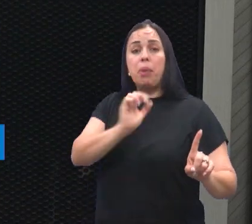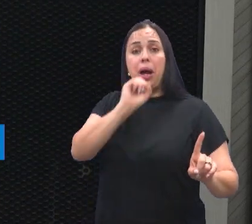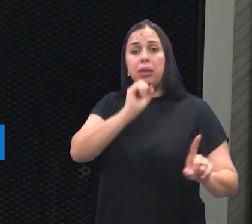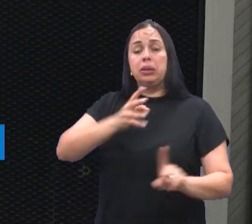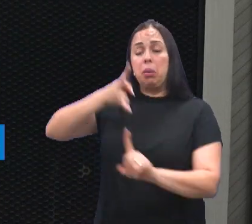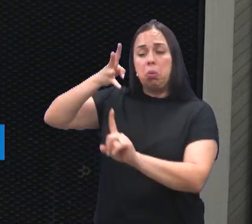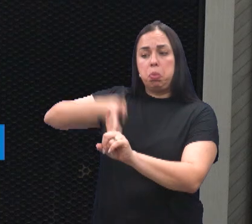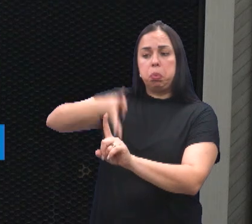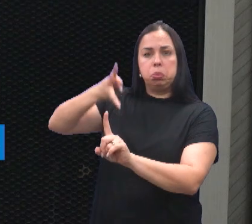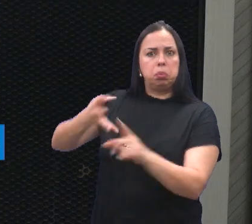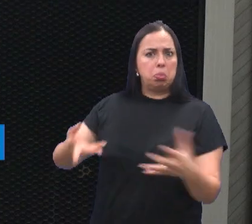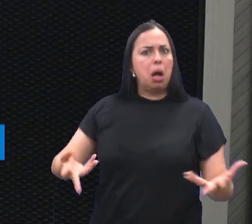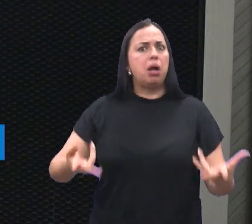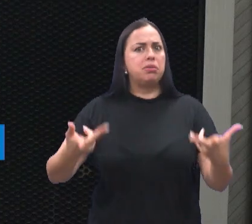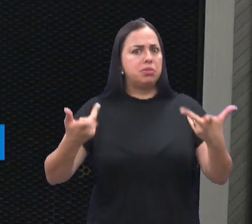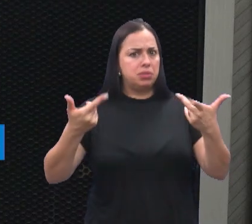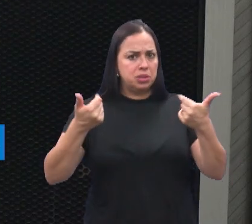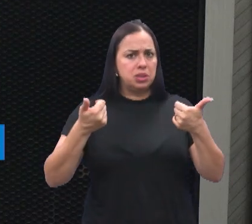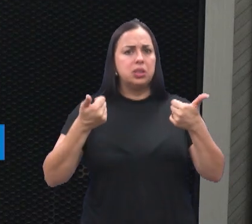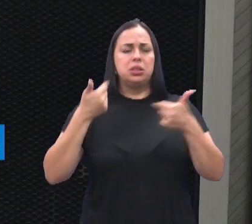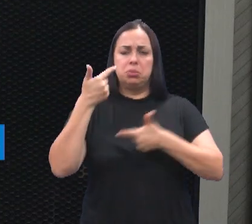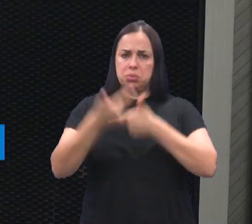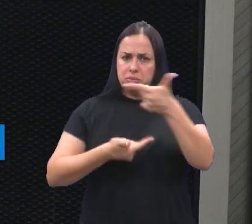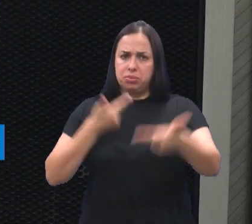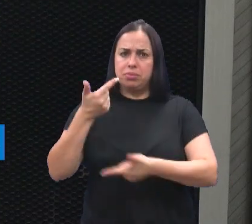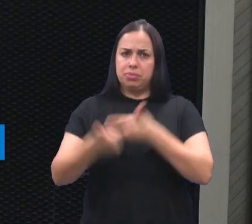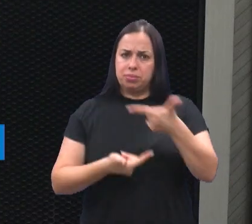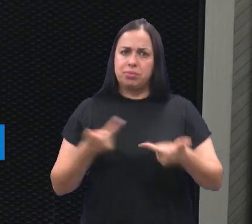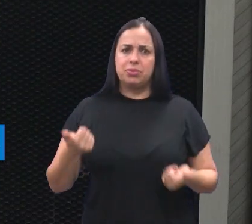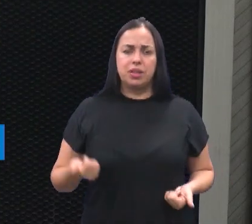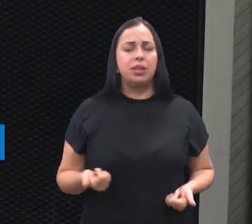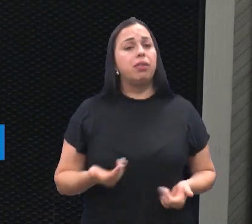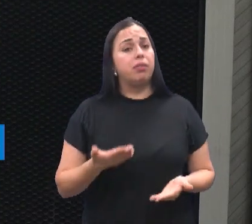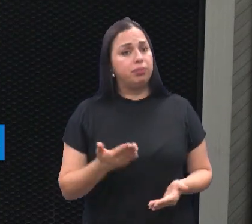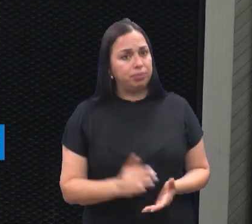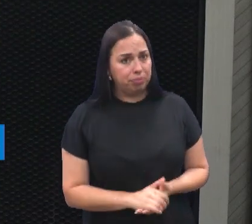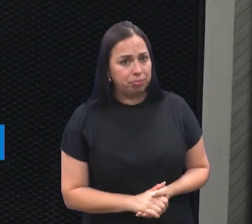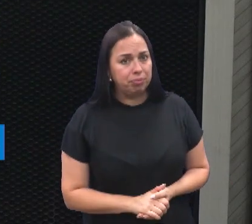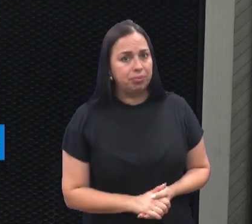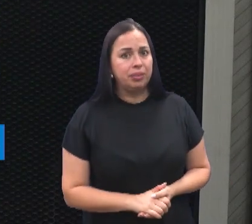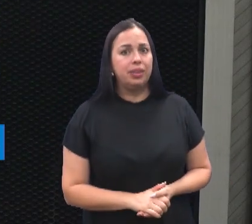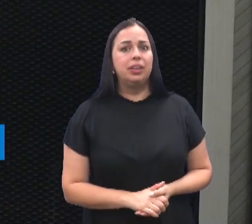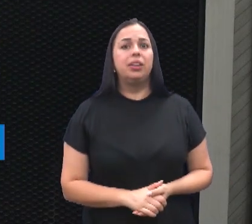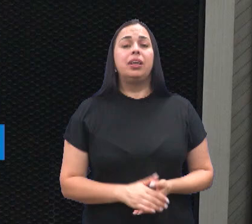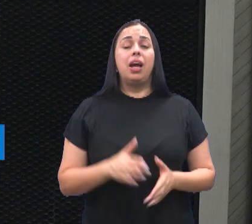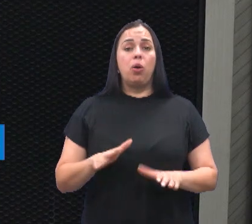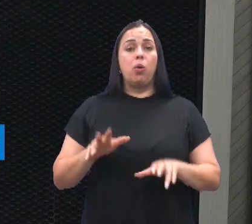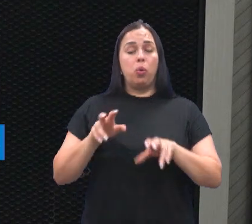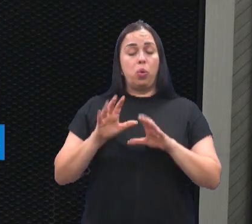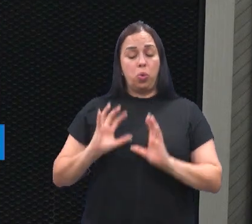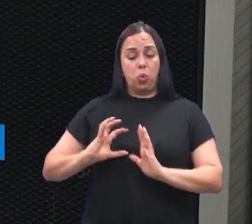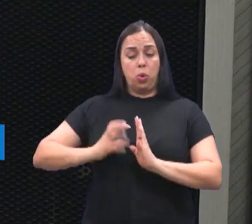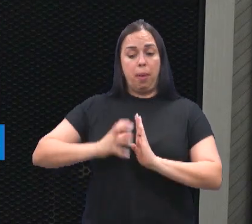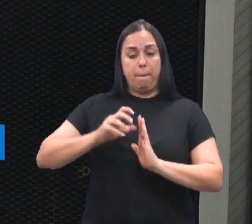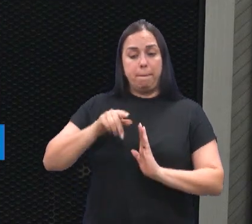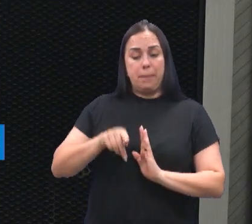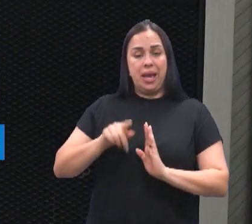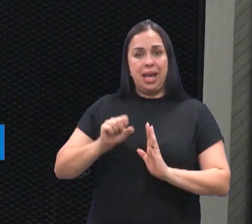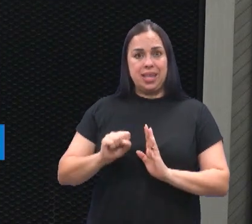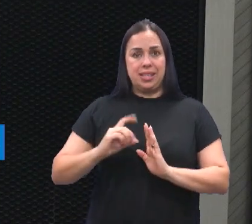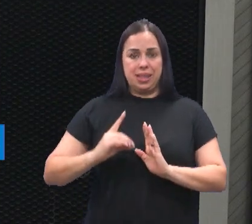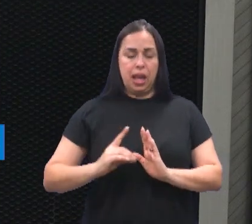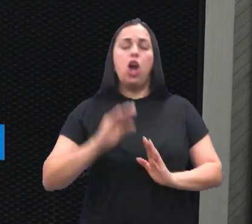pessoas ilustres realmente na nossa comunidade. Então, vereador, encaminho o voto da bancada do PSD